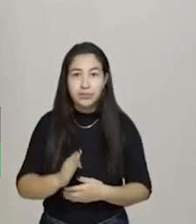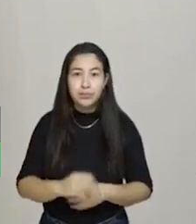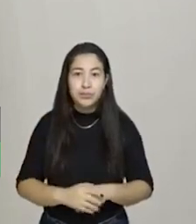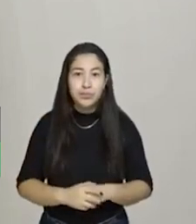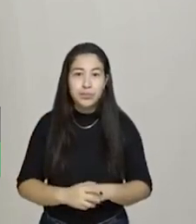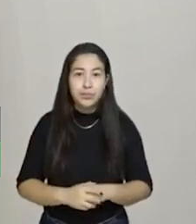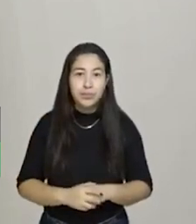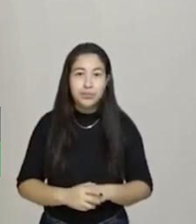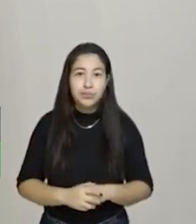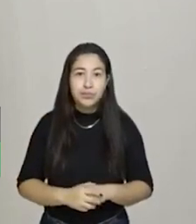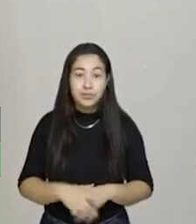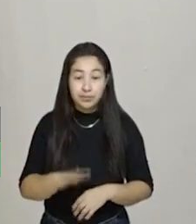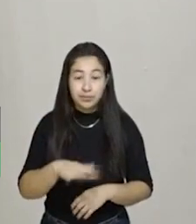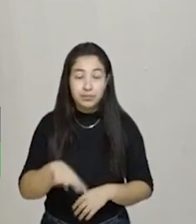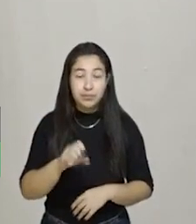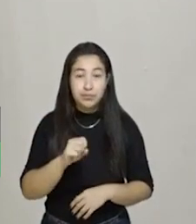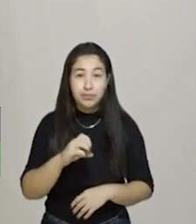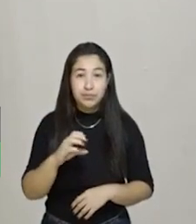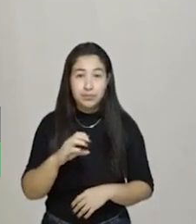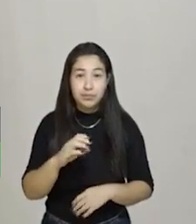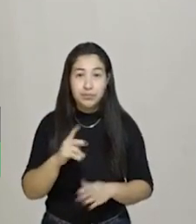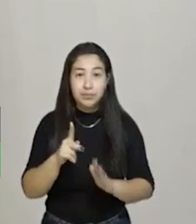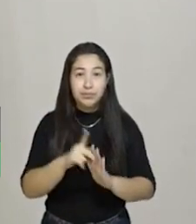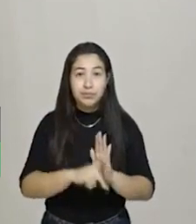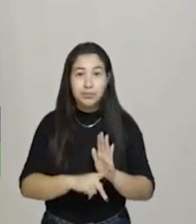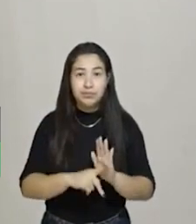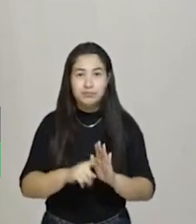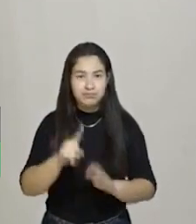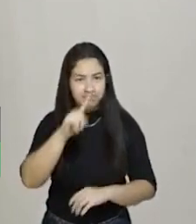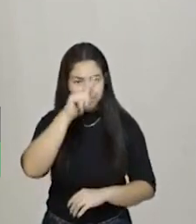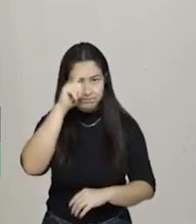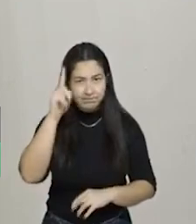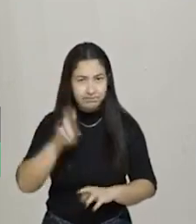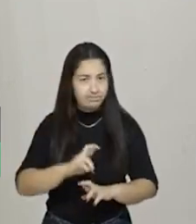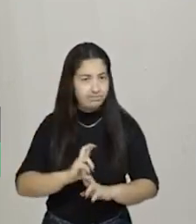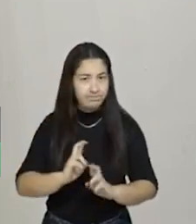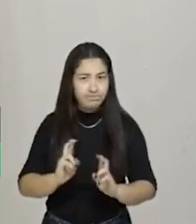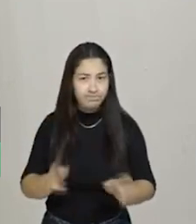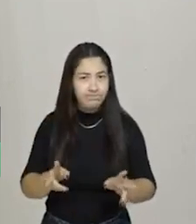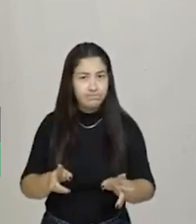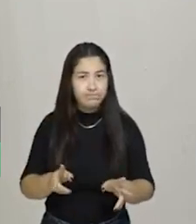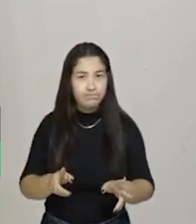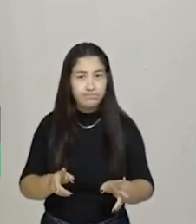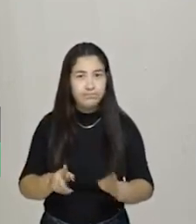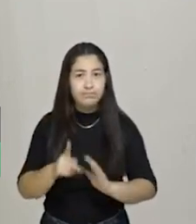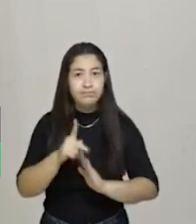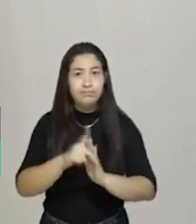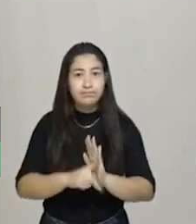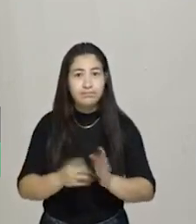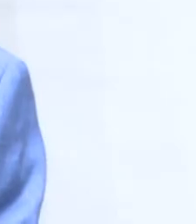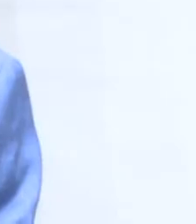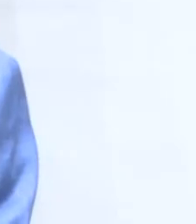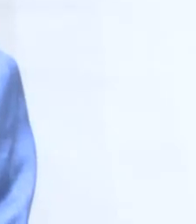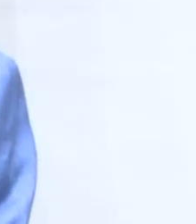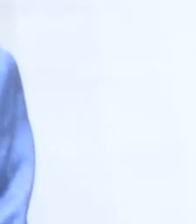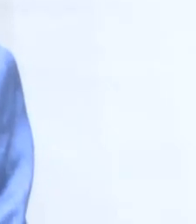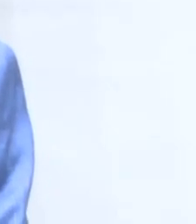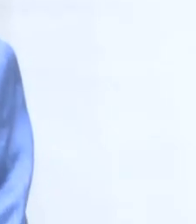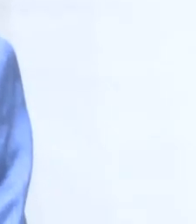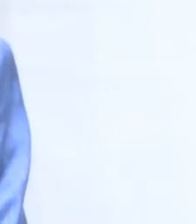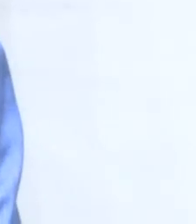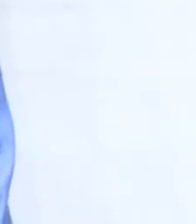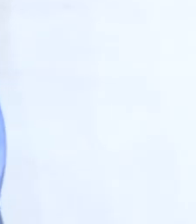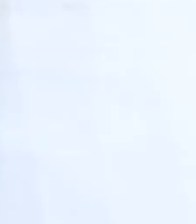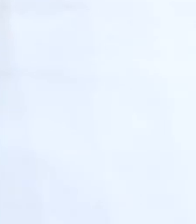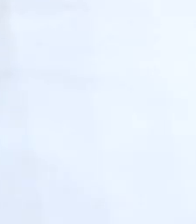no Estado de Santa Catarina um projeto inovador diferente um projeto inclusivo o Deputado